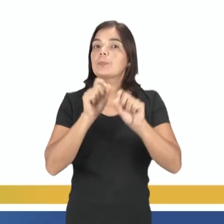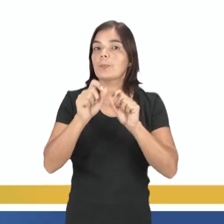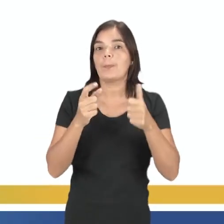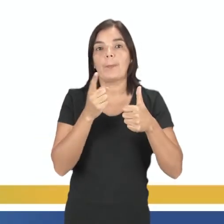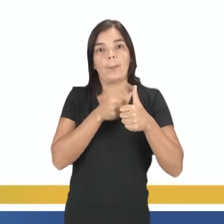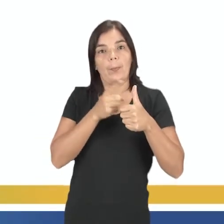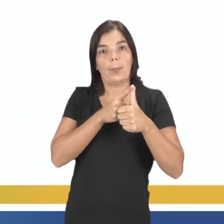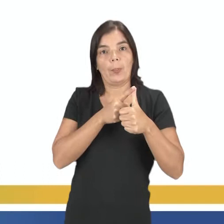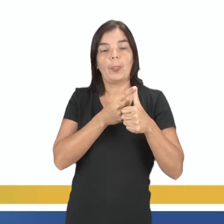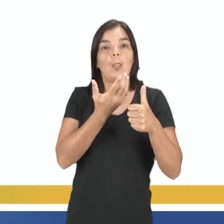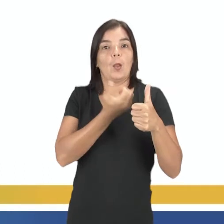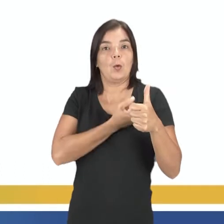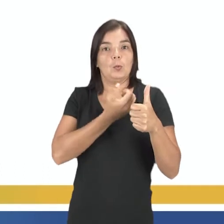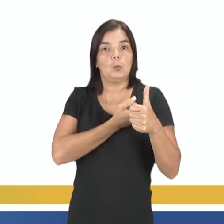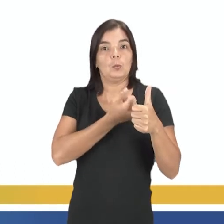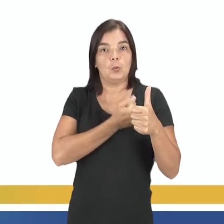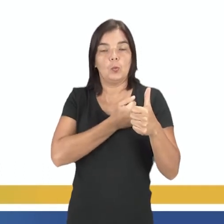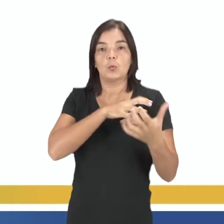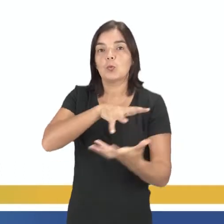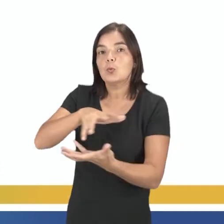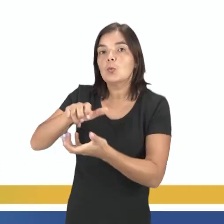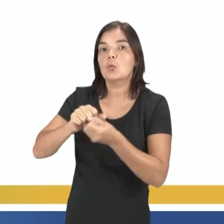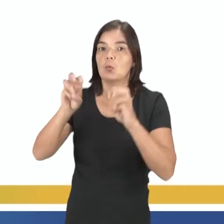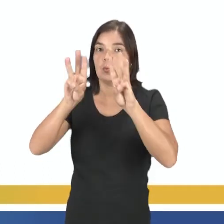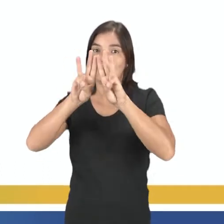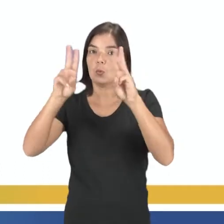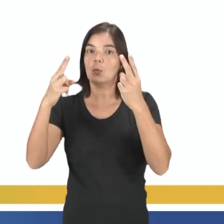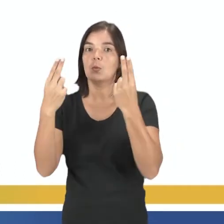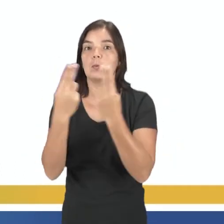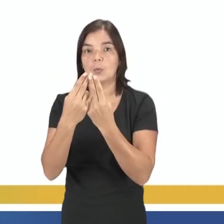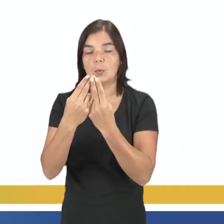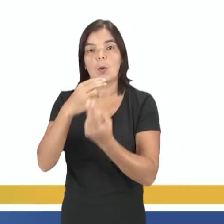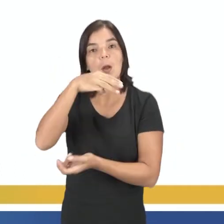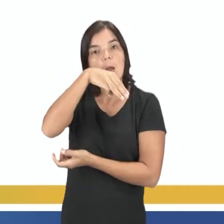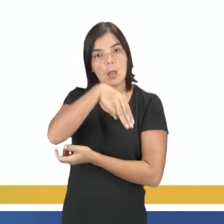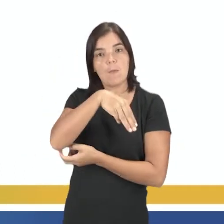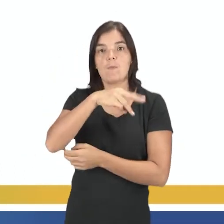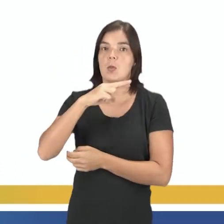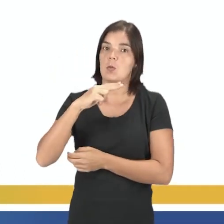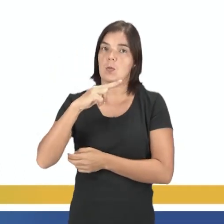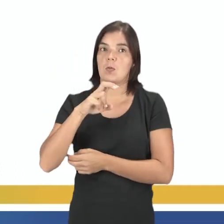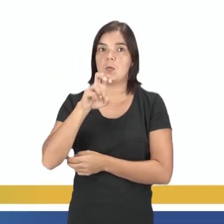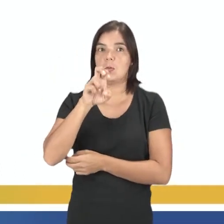O primeiro valor é a massa da Terra, ou seja, o M é